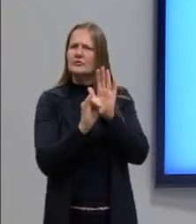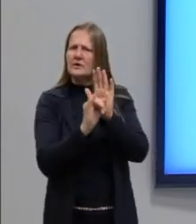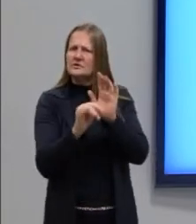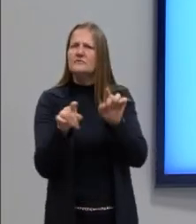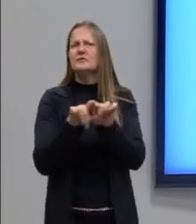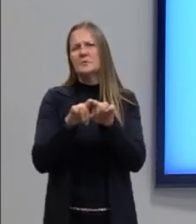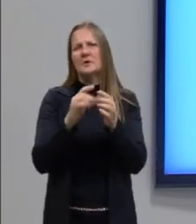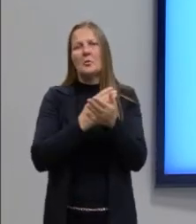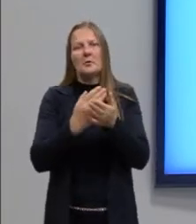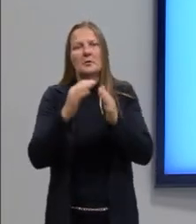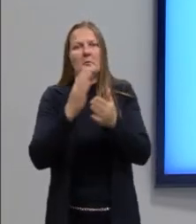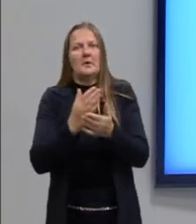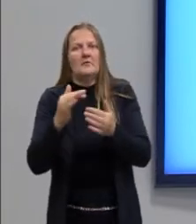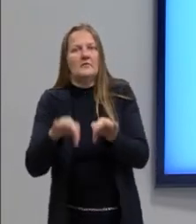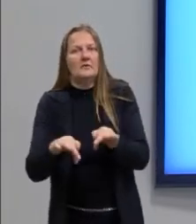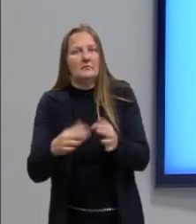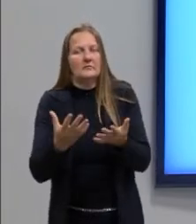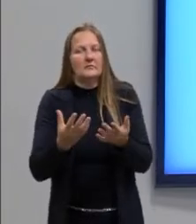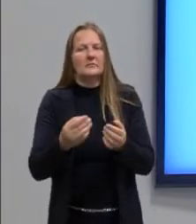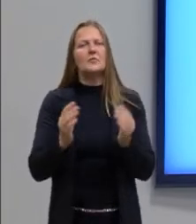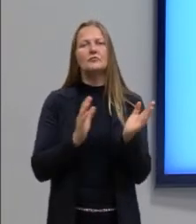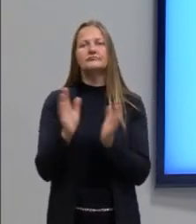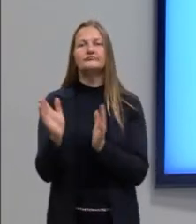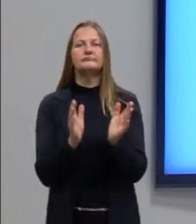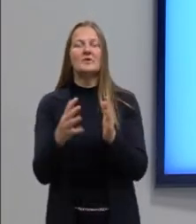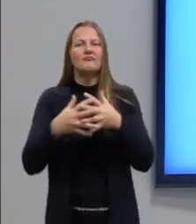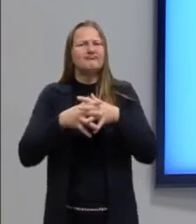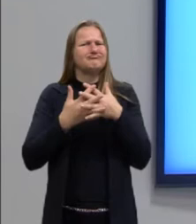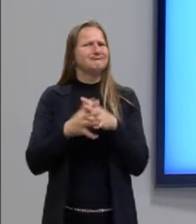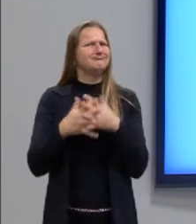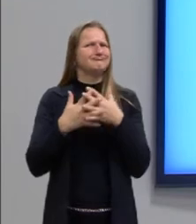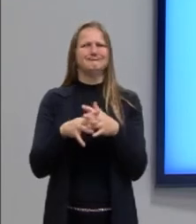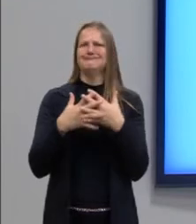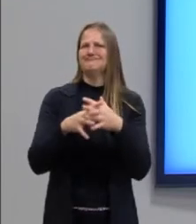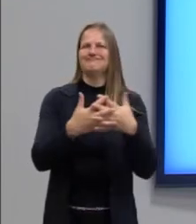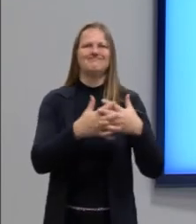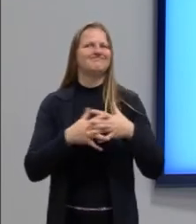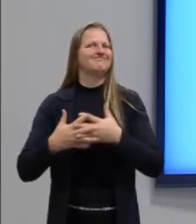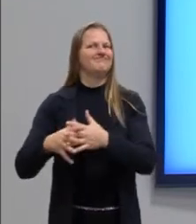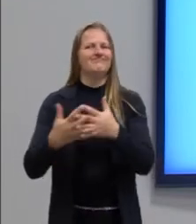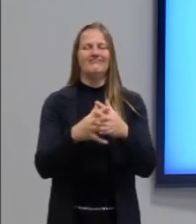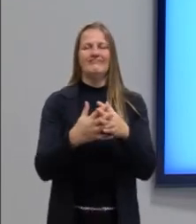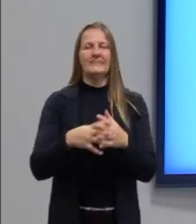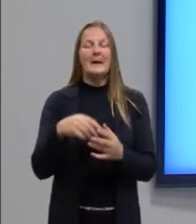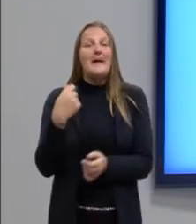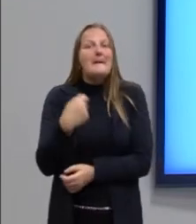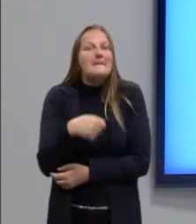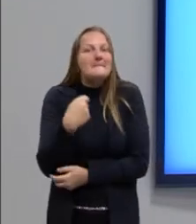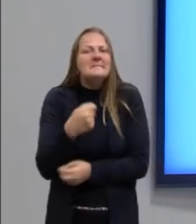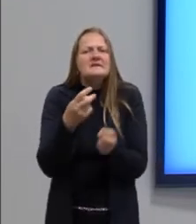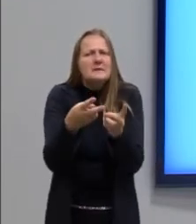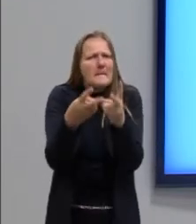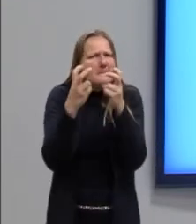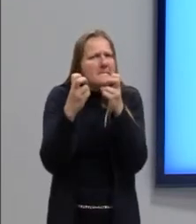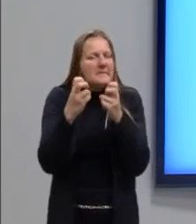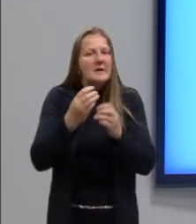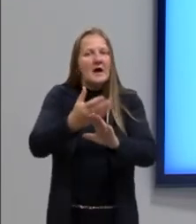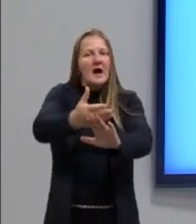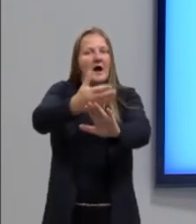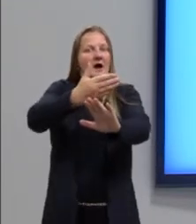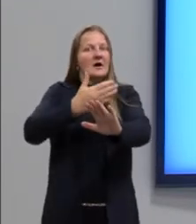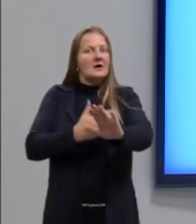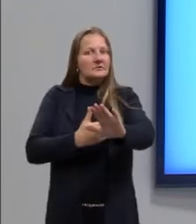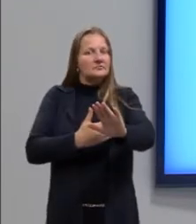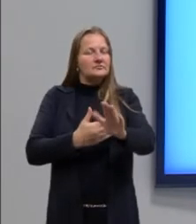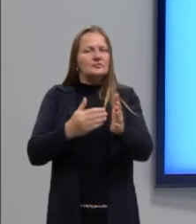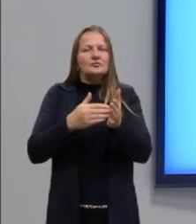e fim E aí essa é a confusão Então eu preciso perceber antes de tudo